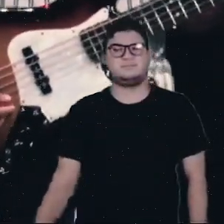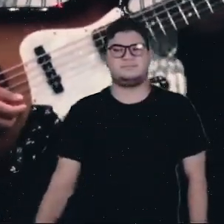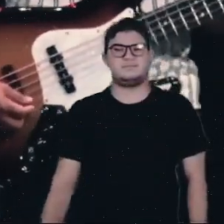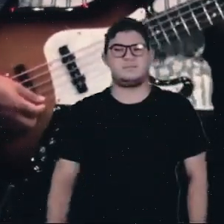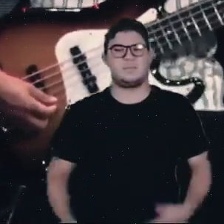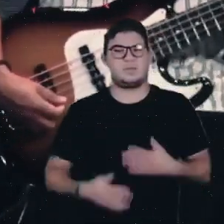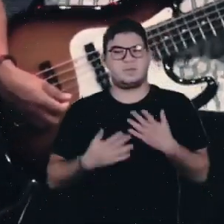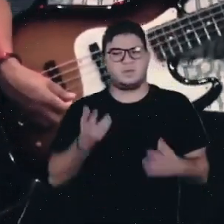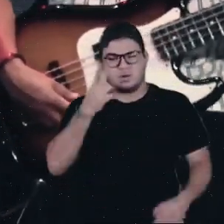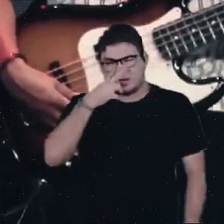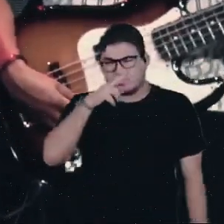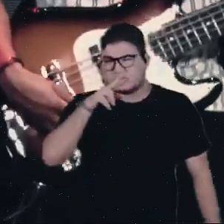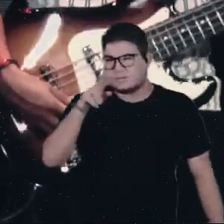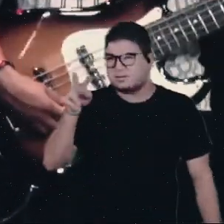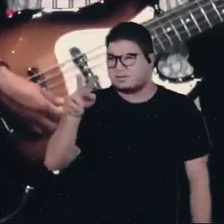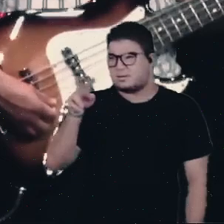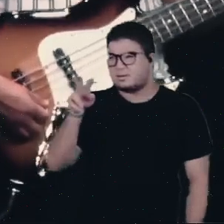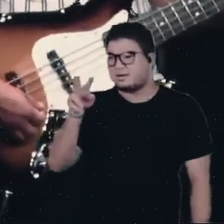Quando eu a vi,